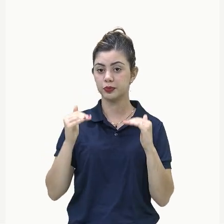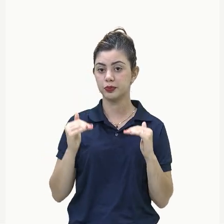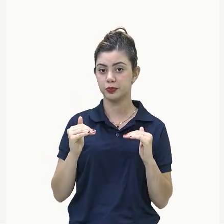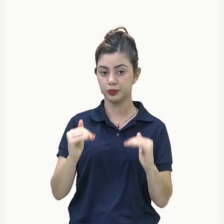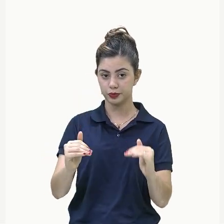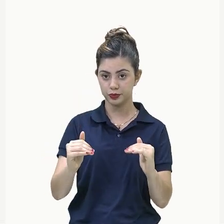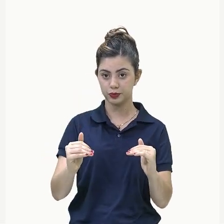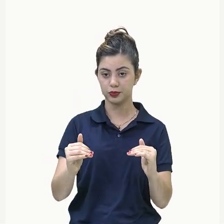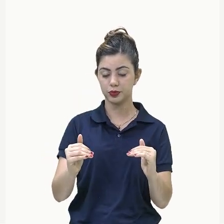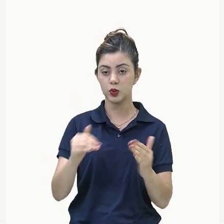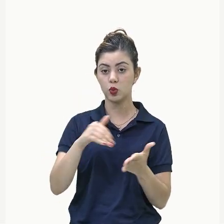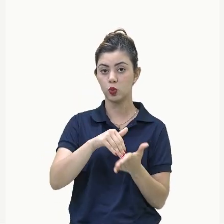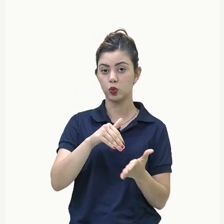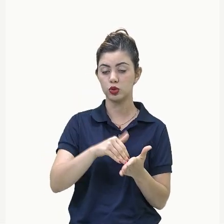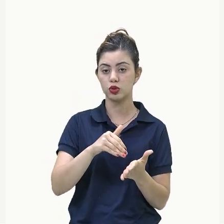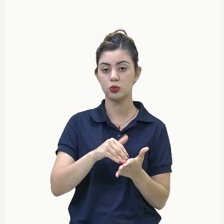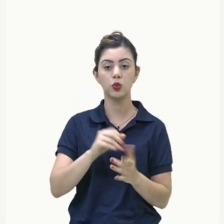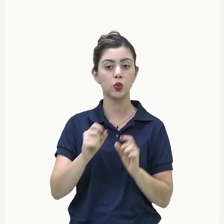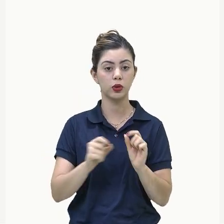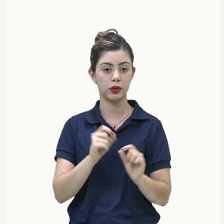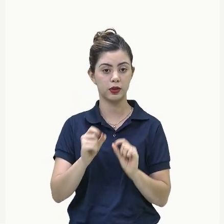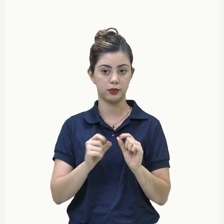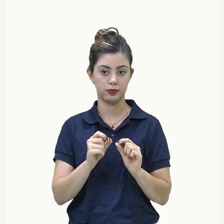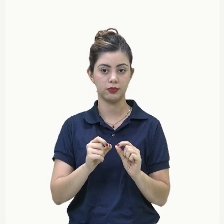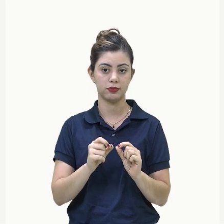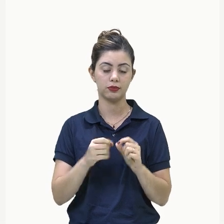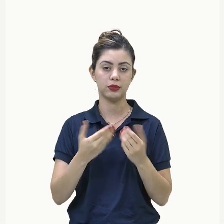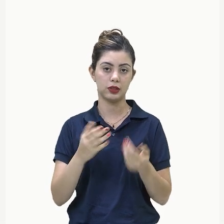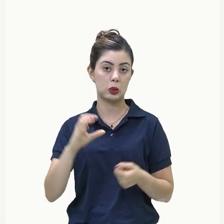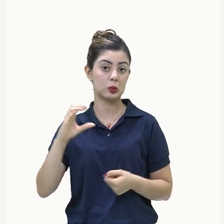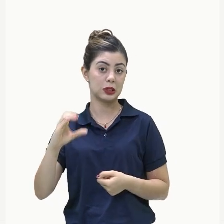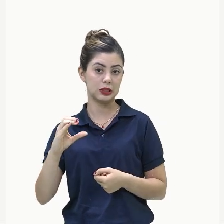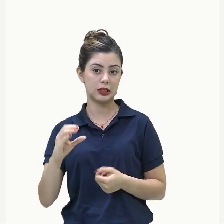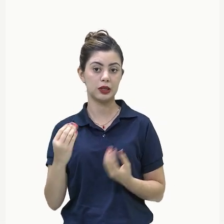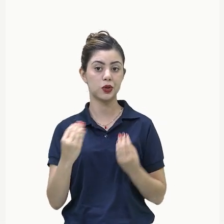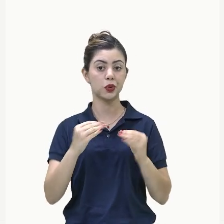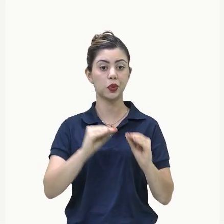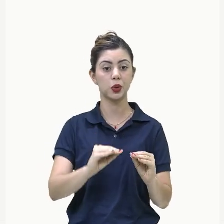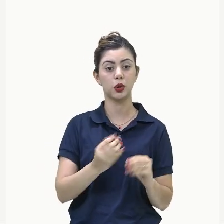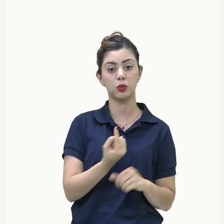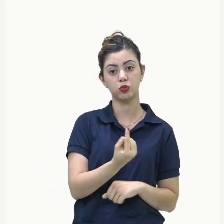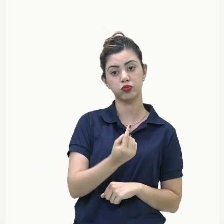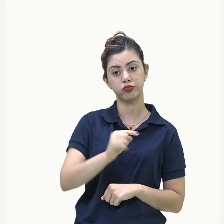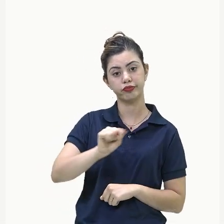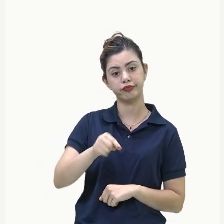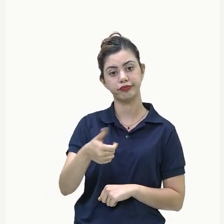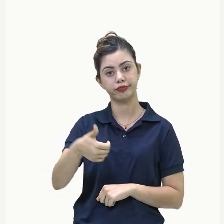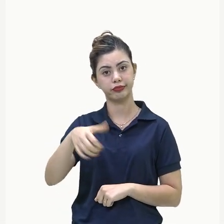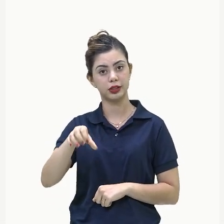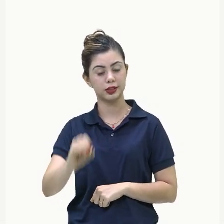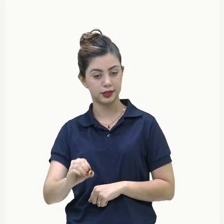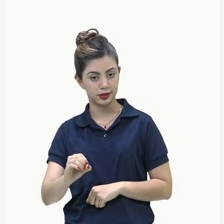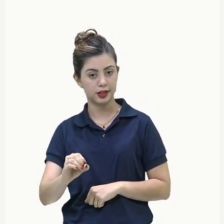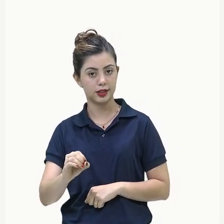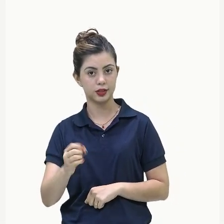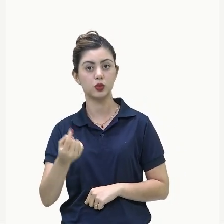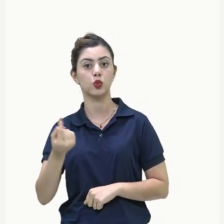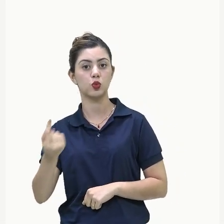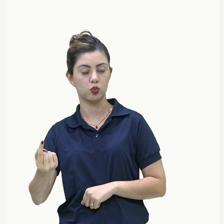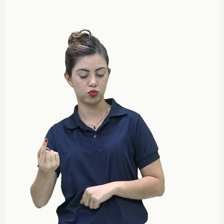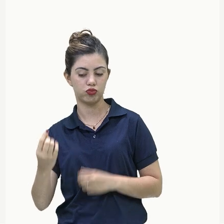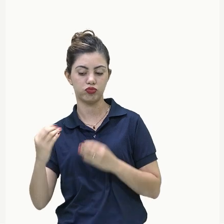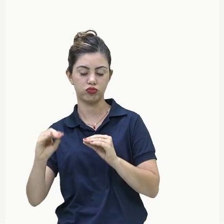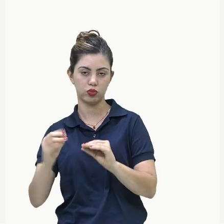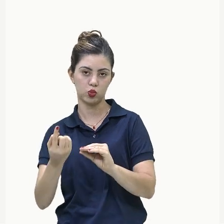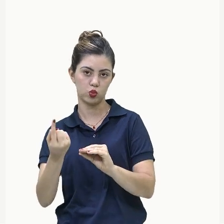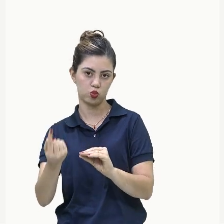O terceiro e último, o par ordenado do ponto C. 1 e 10. E fecha novamente com 1,